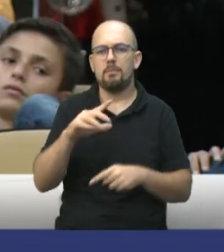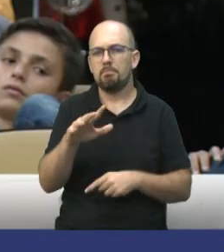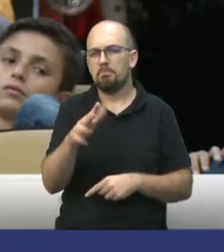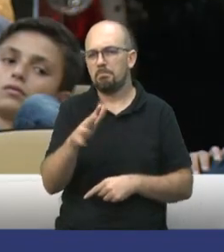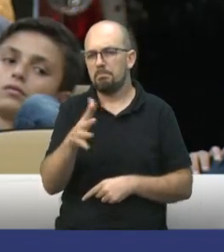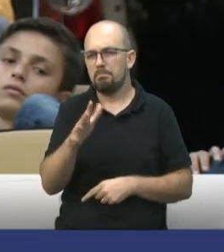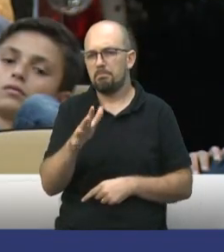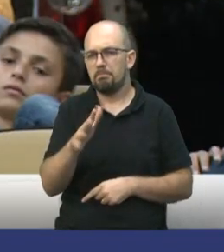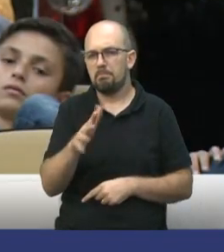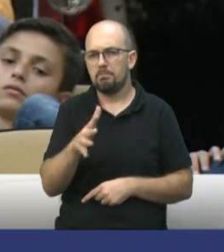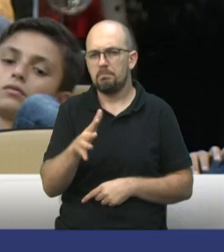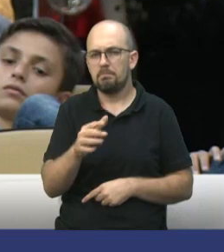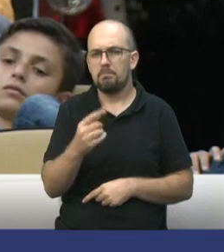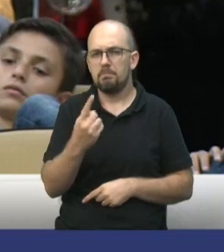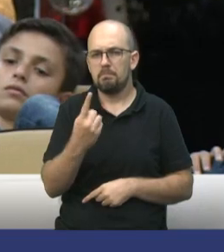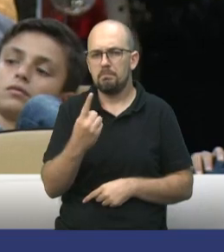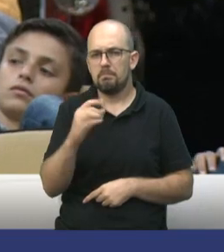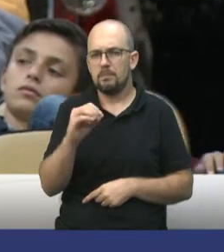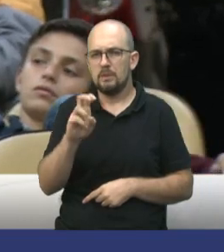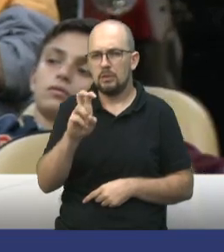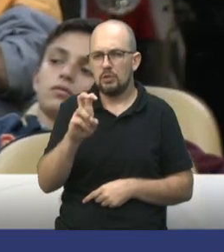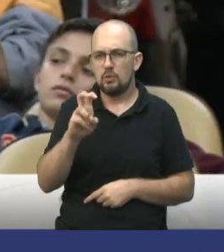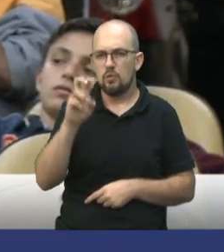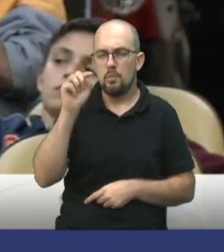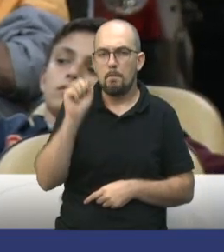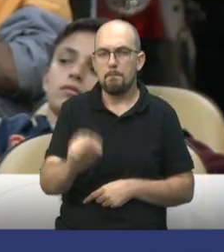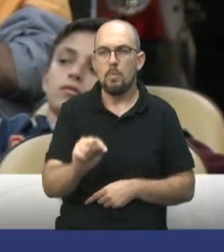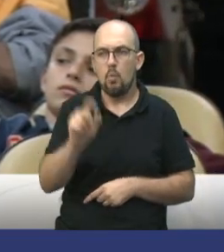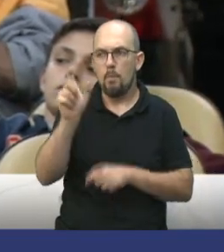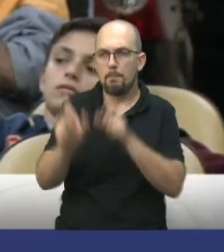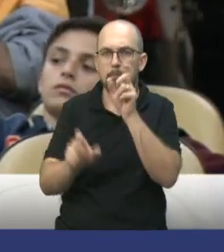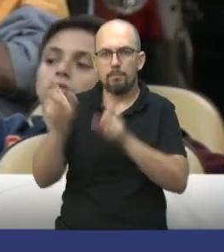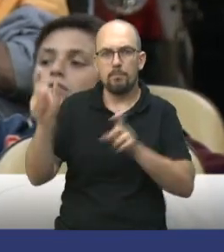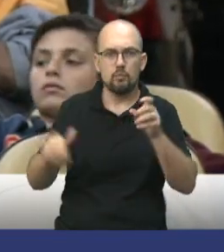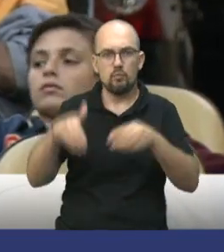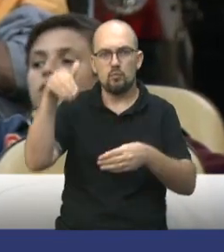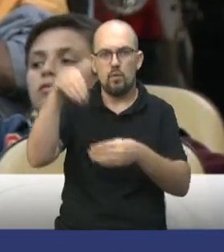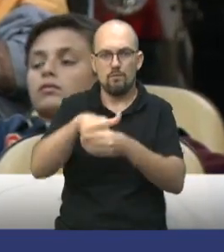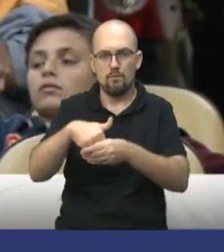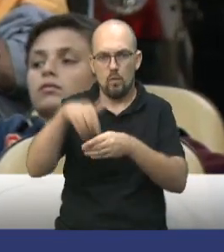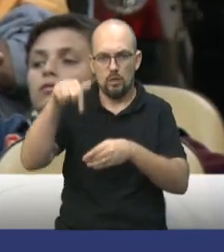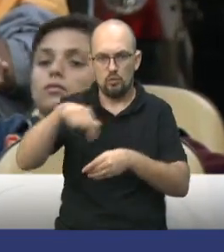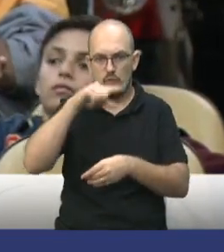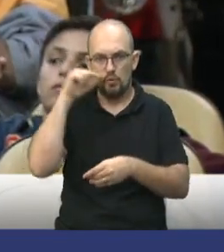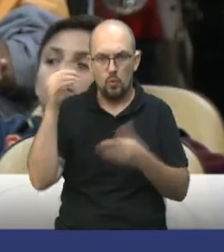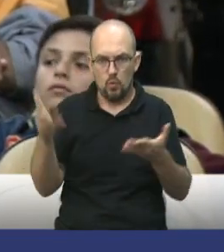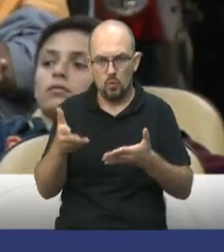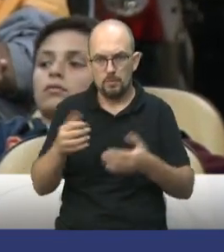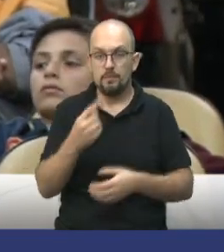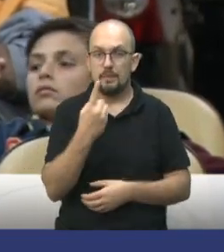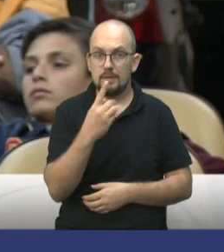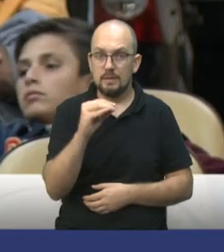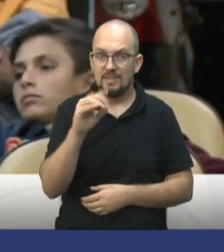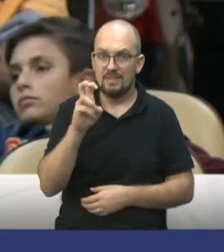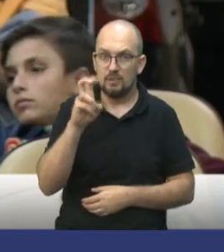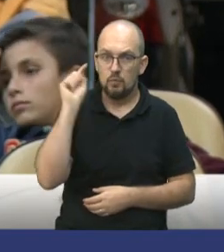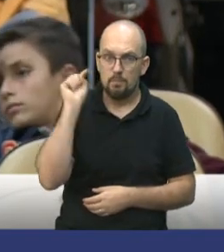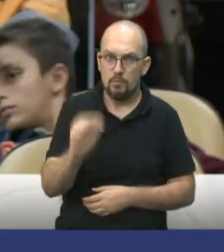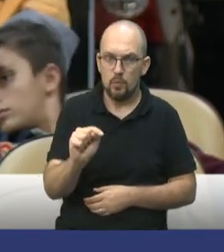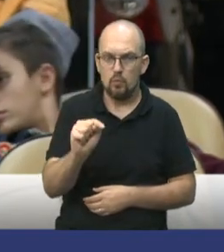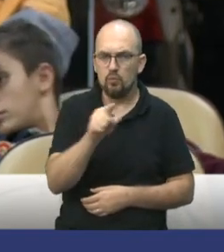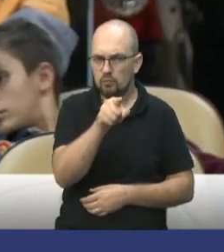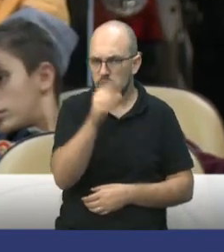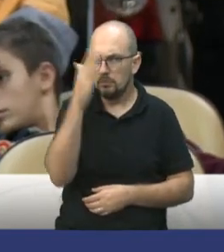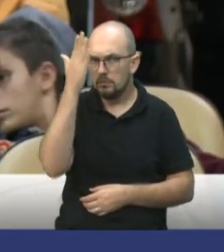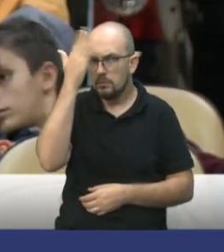engano, de 105 mil eleitores em Jaú hoje. Desses 105 mil eleitores, o senhor tem